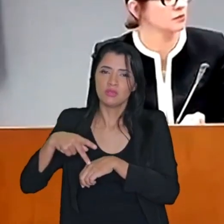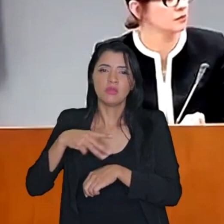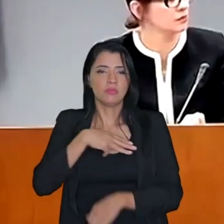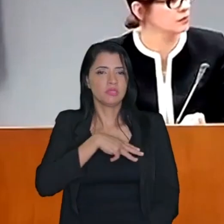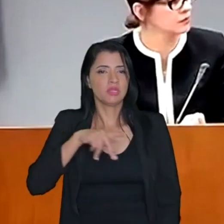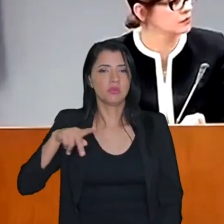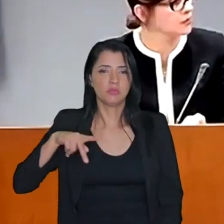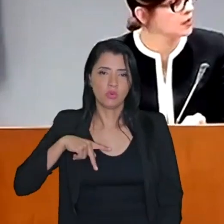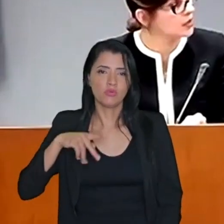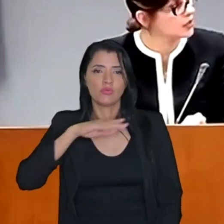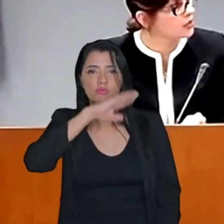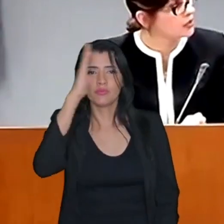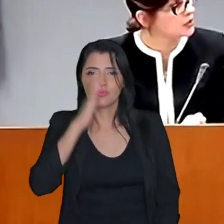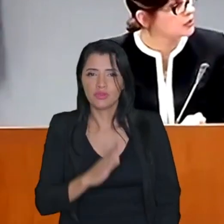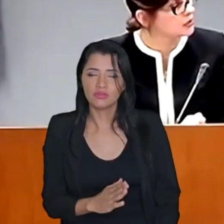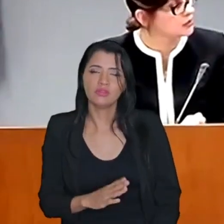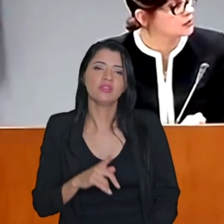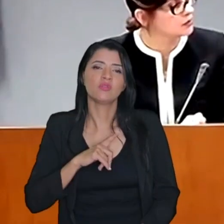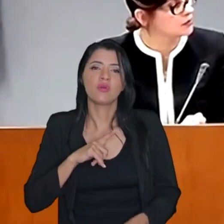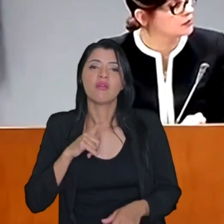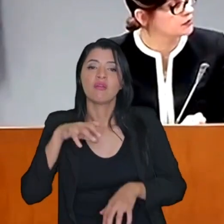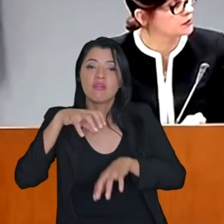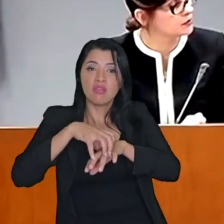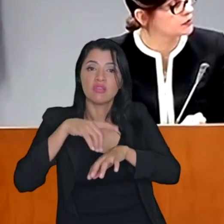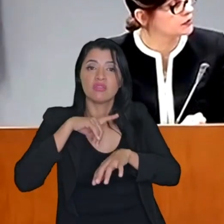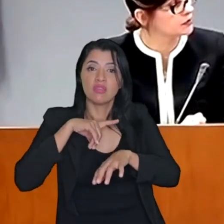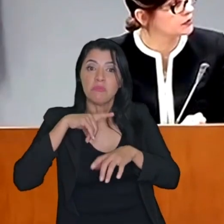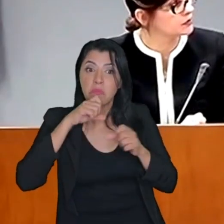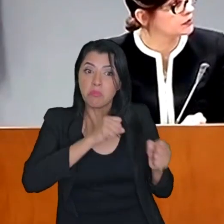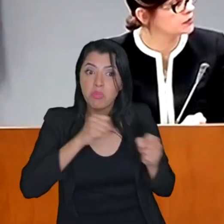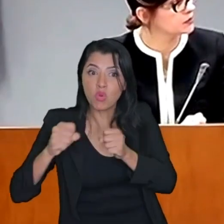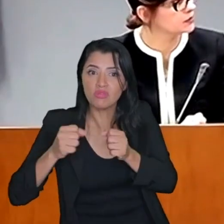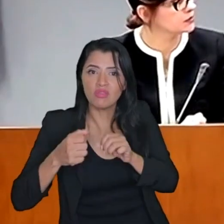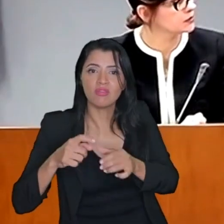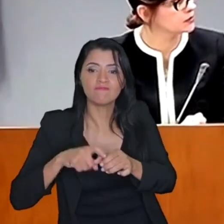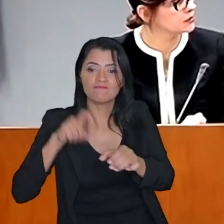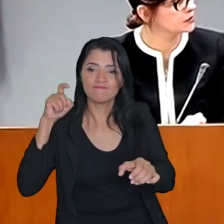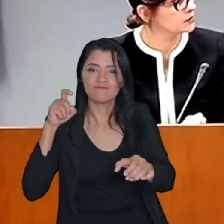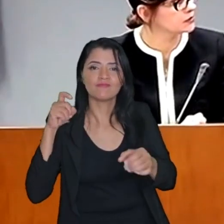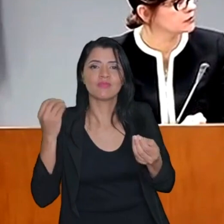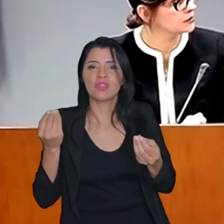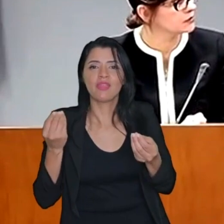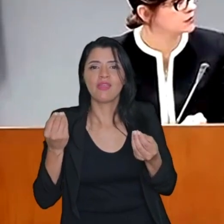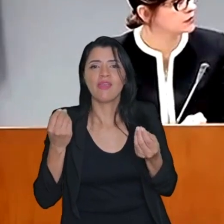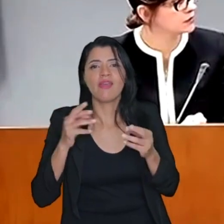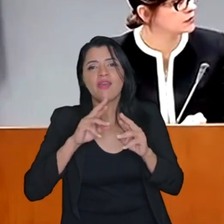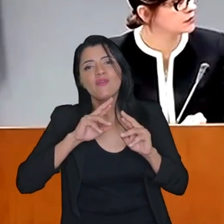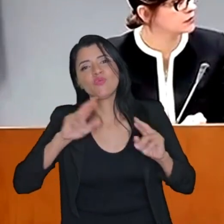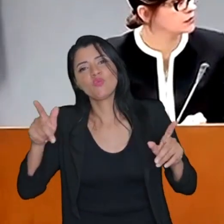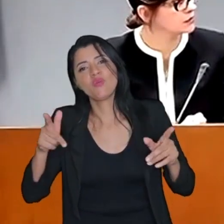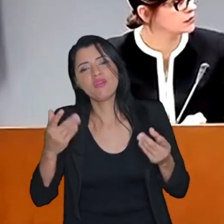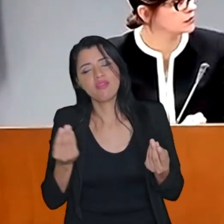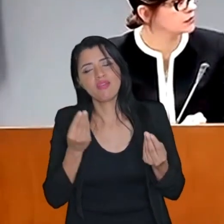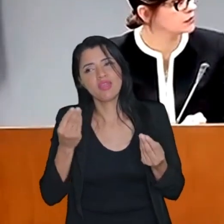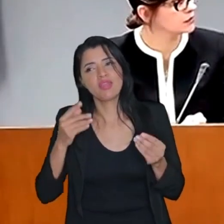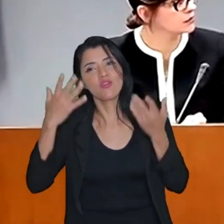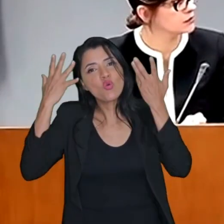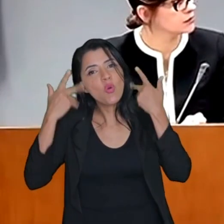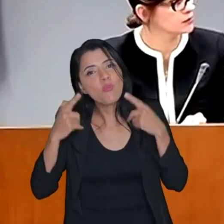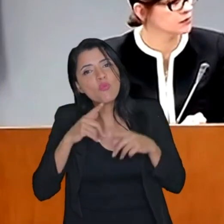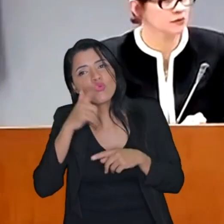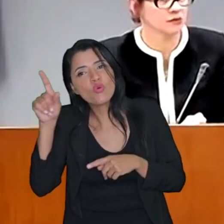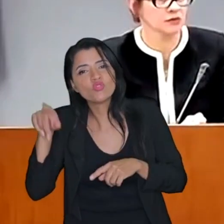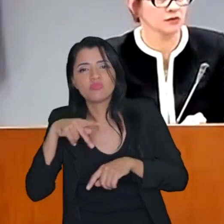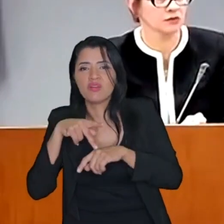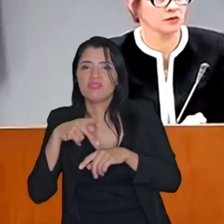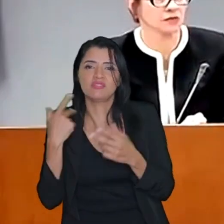Ministério Público brasileiro é um órgão com poderes e independência que não é a construção mais comum